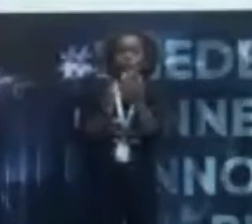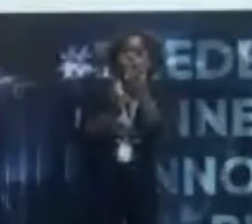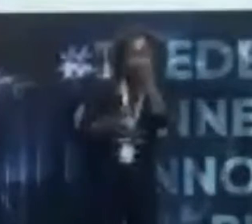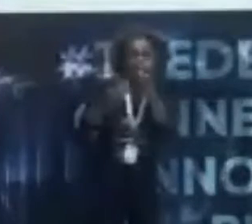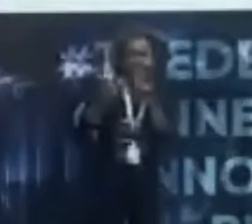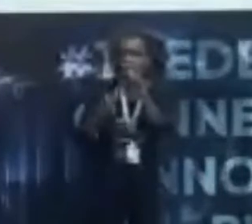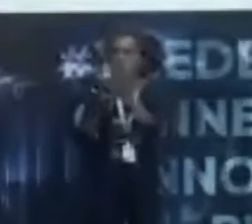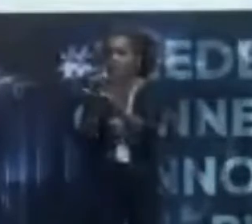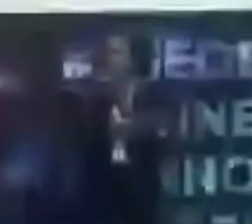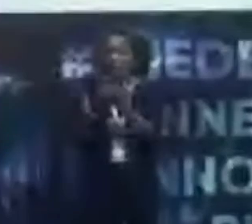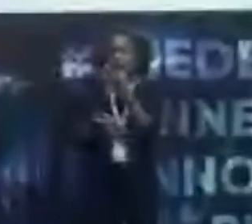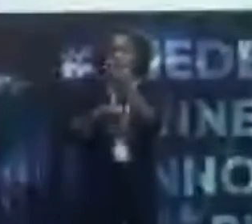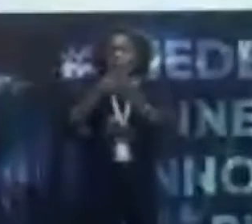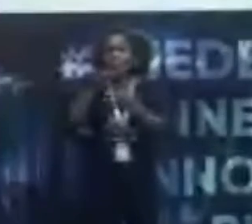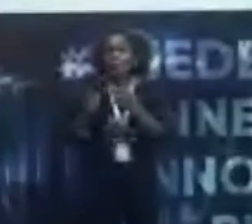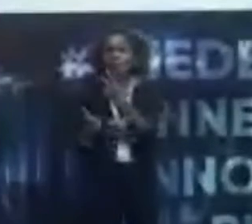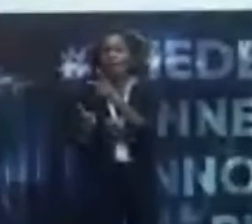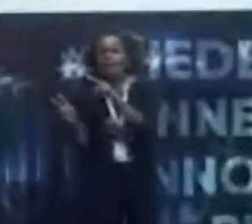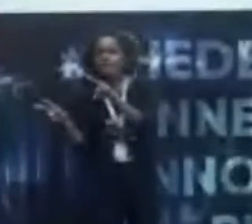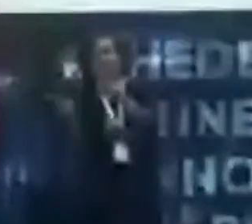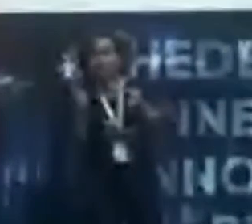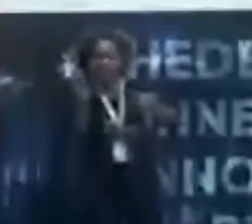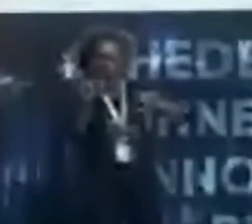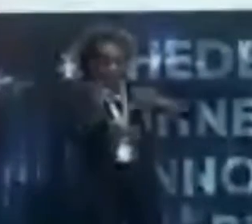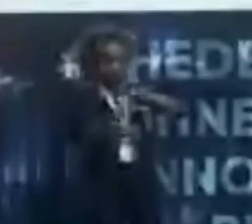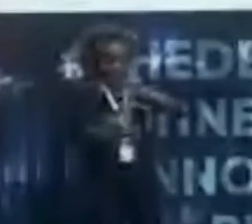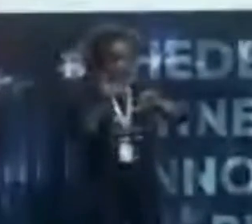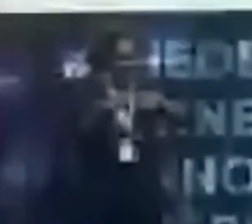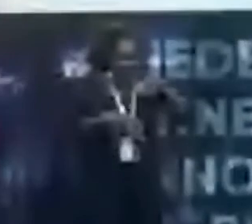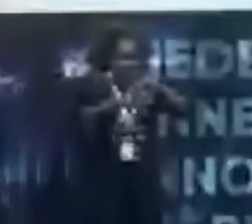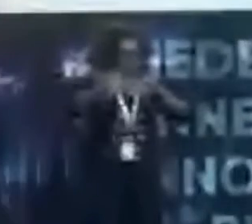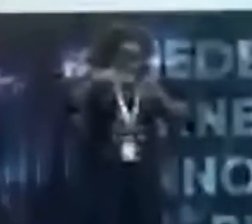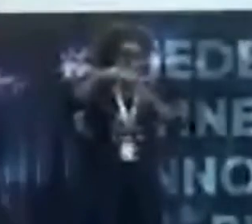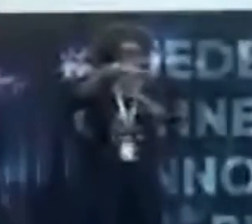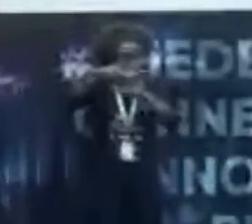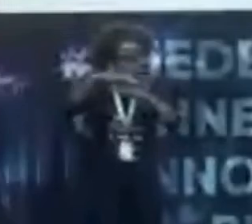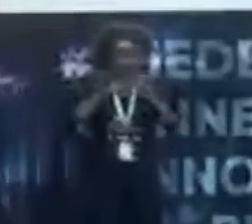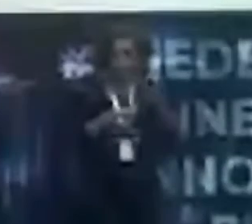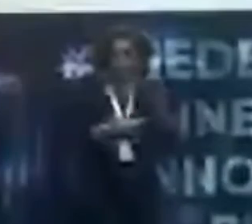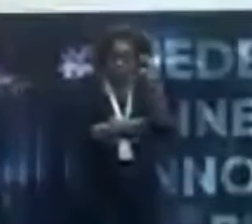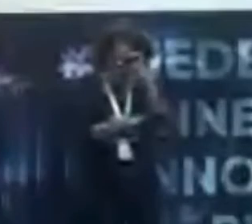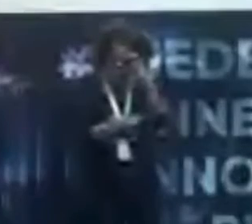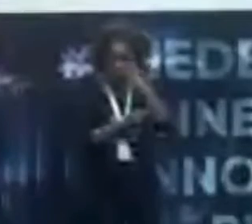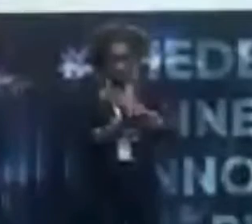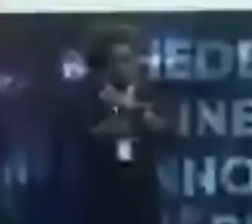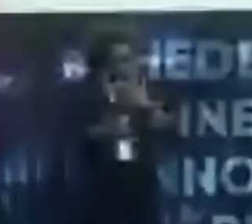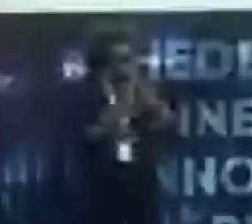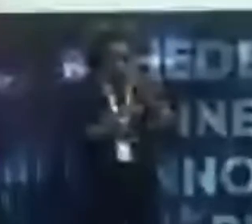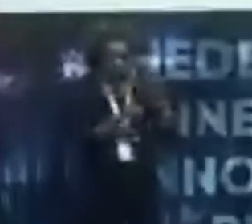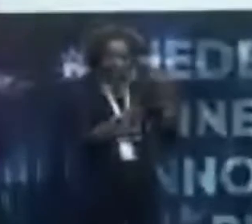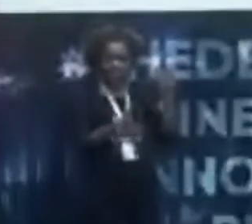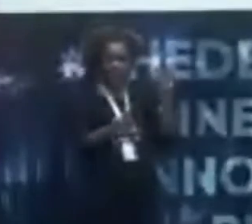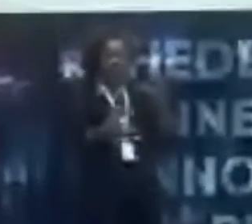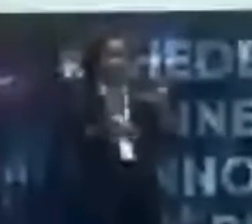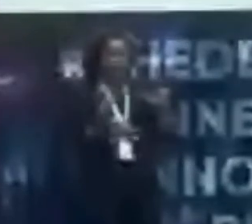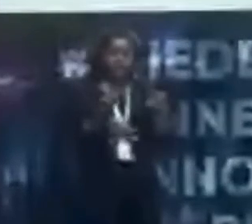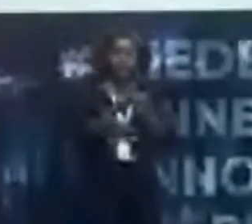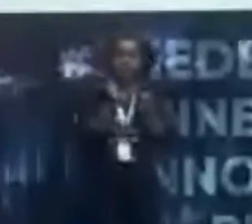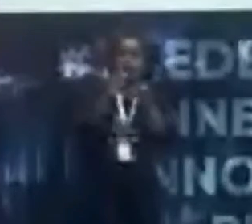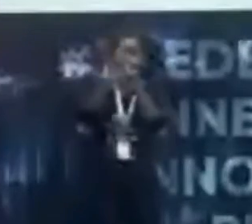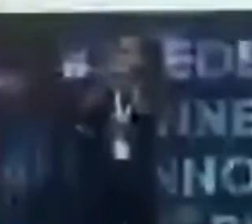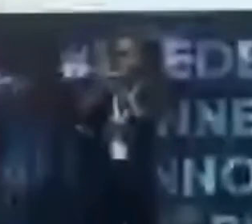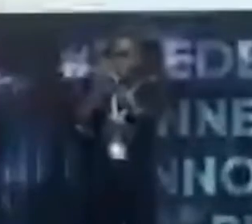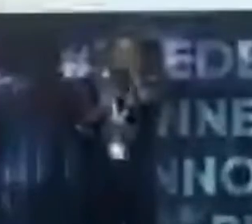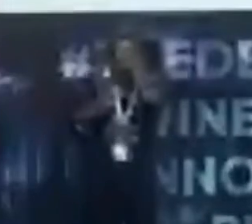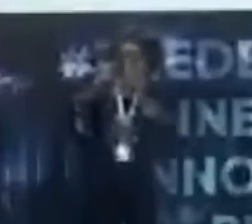né, vendo essa mudança, que foi também uma mudança cultural ali dentro. Fiz pesquisa com as pessoas que estavam fazendo